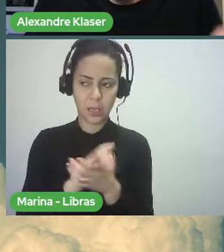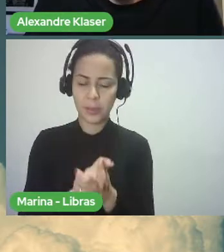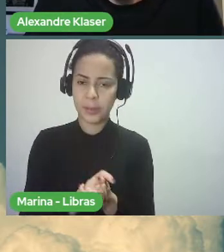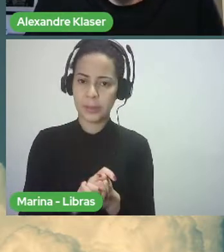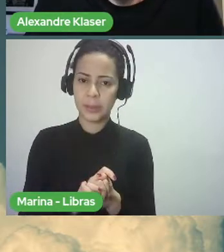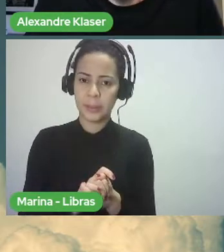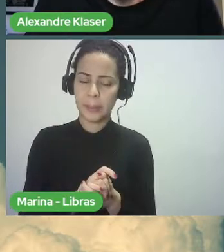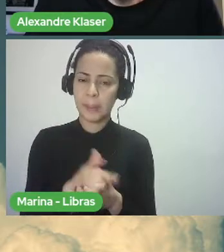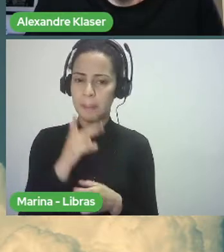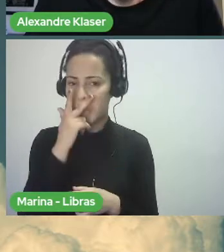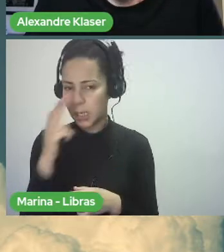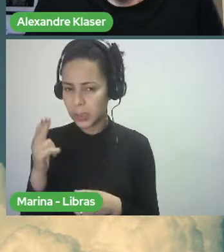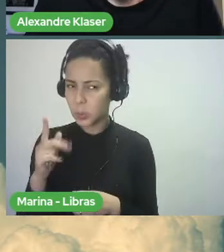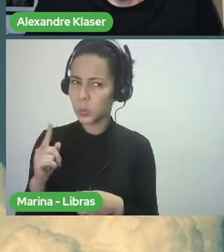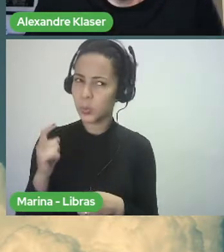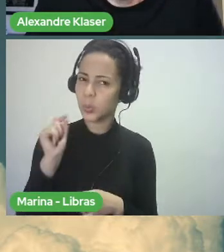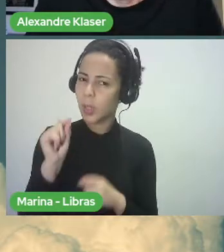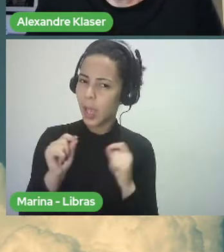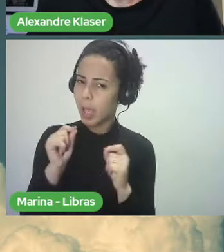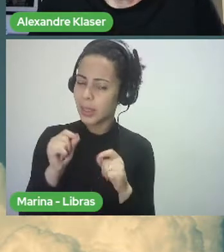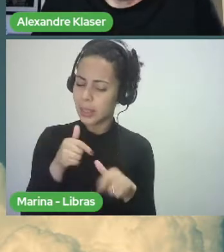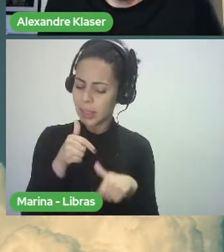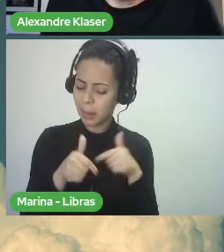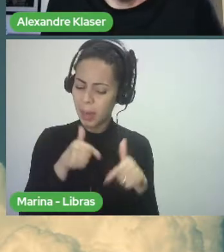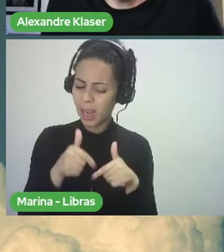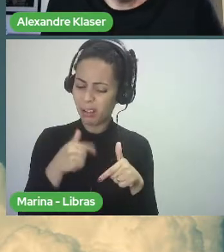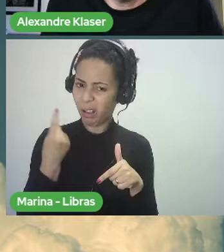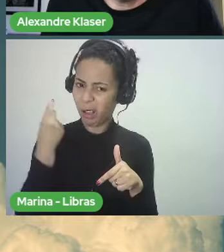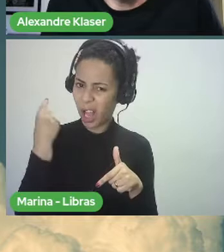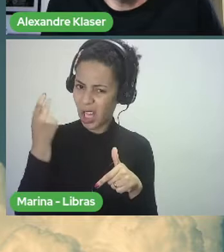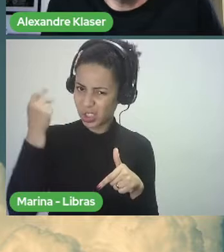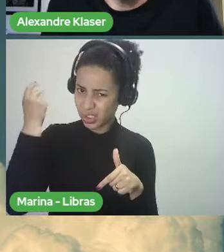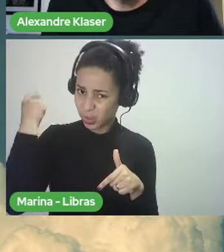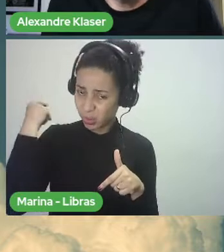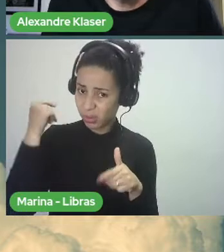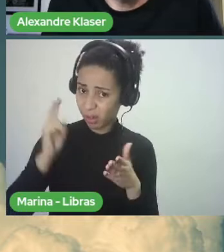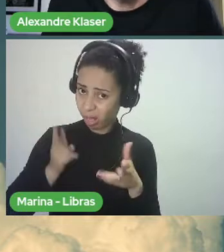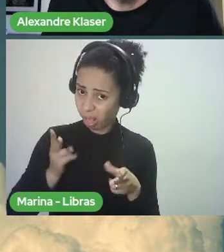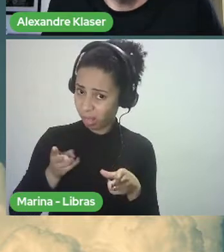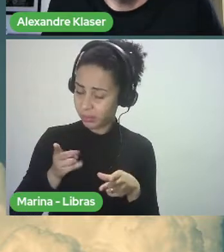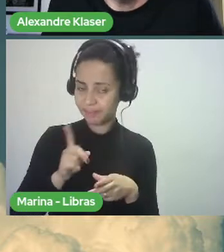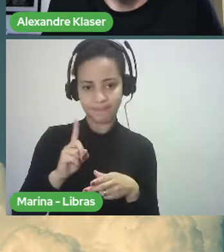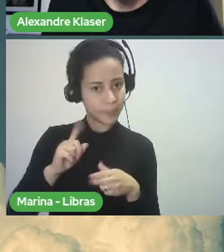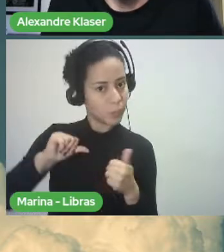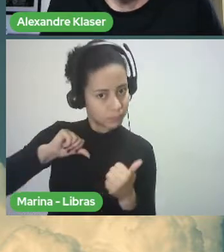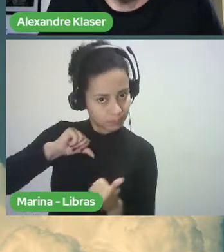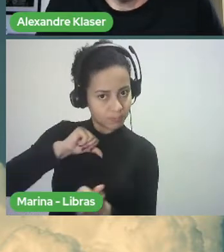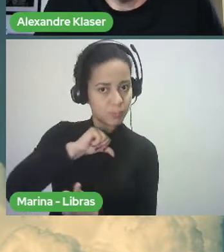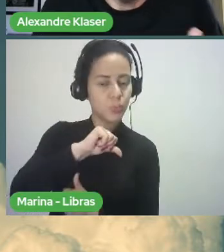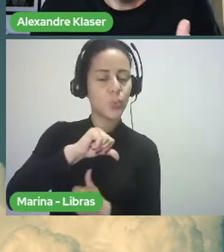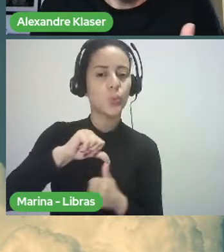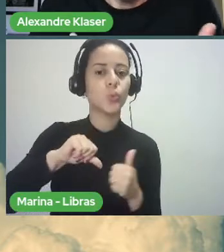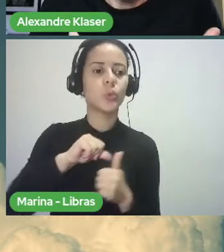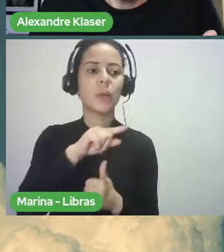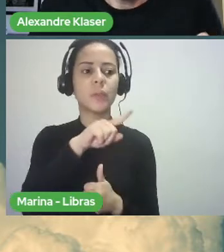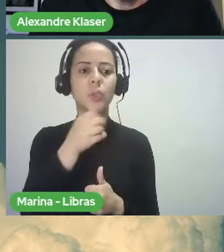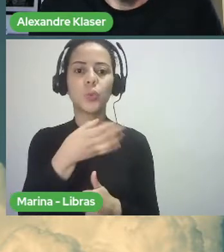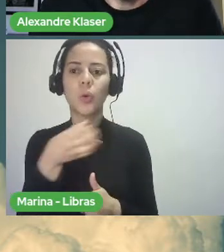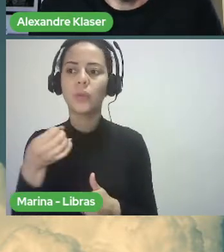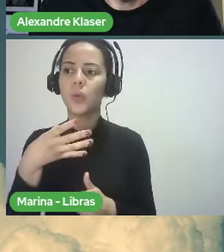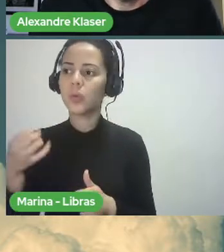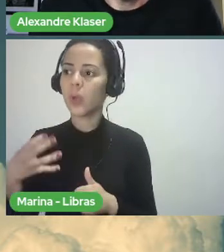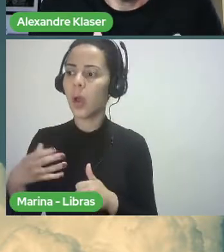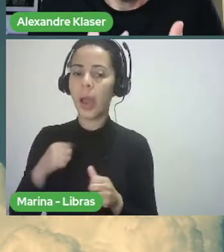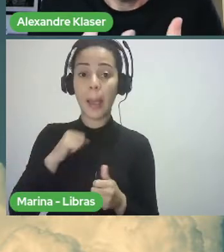sua maneira de trabalhar para que elas consigam dar mais foco para suas clientes, para seus usuários finais. Elas